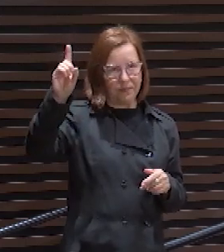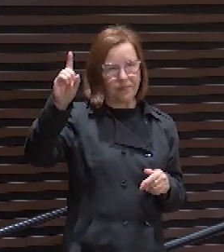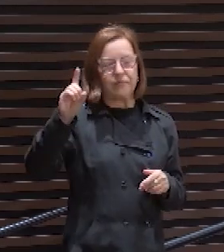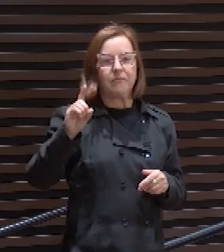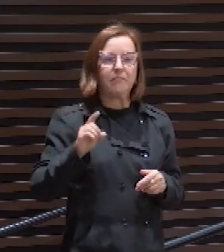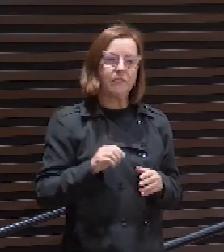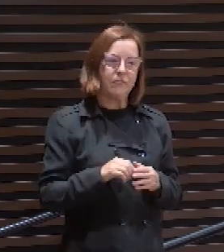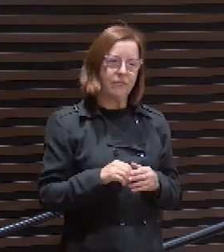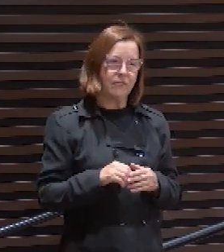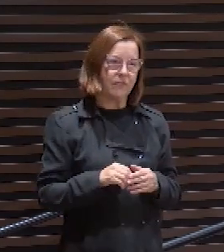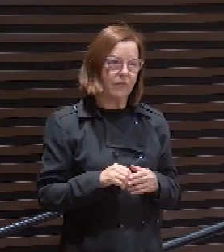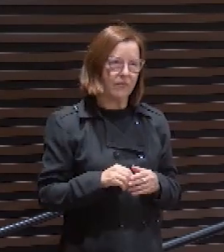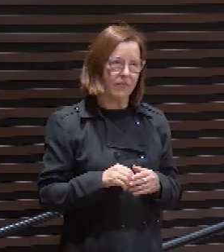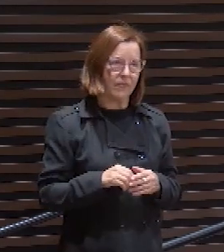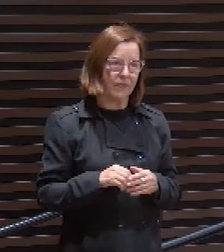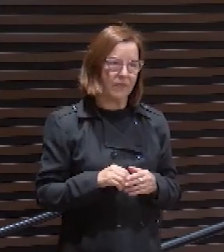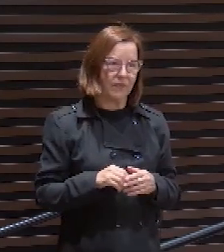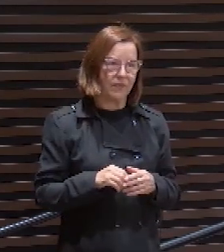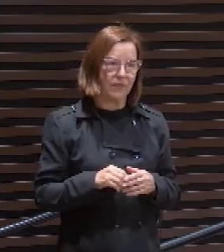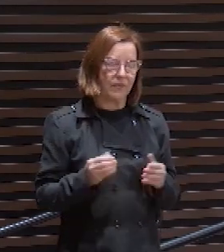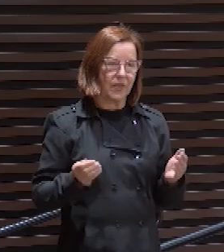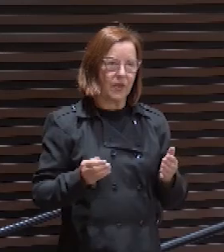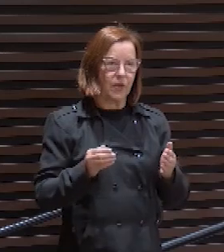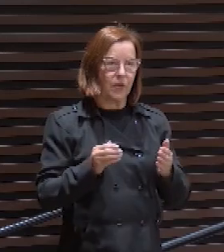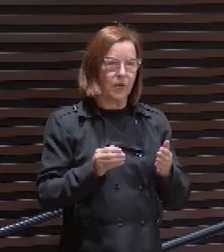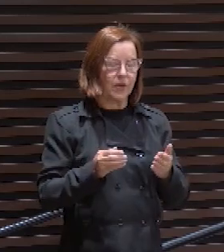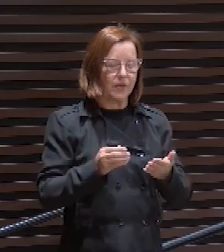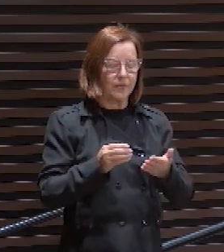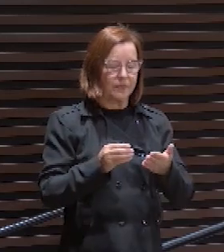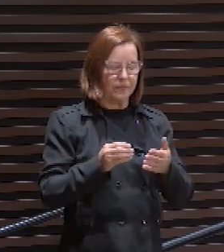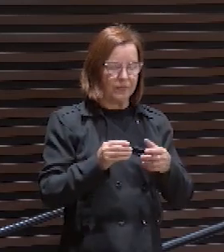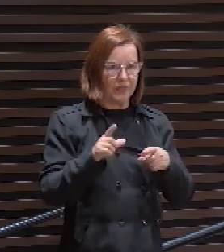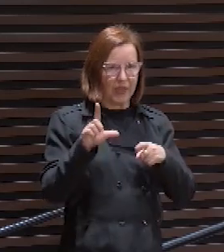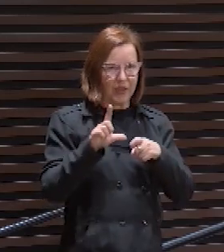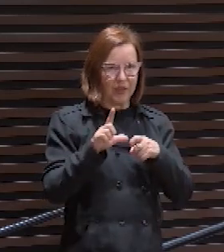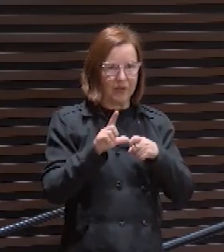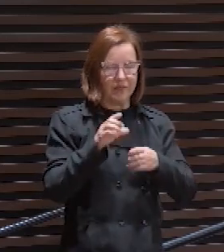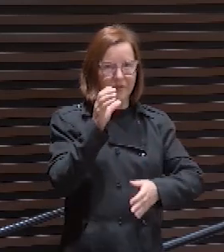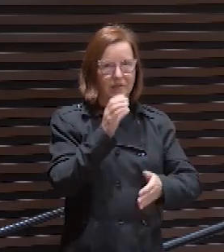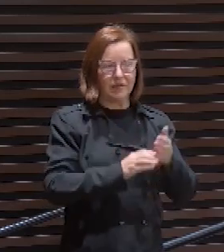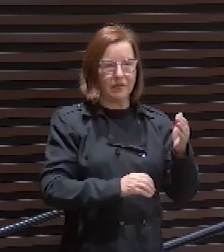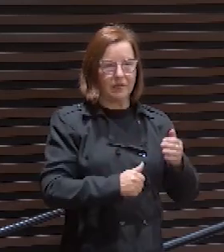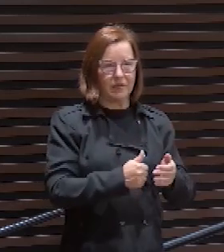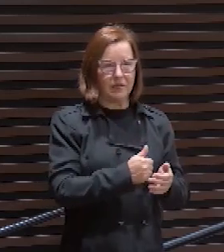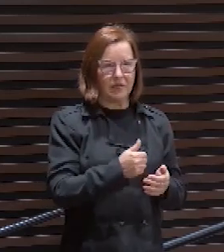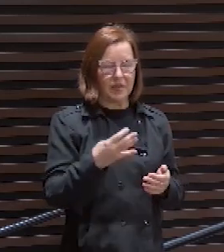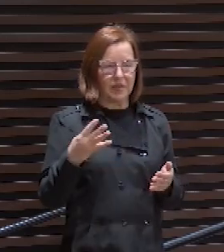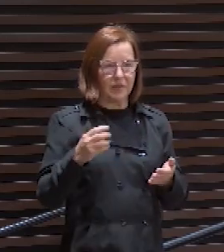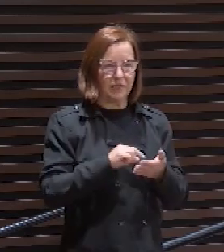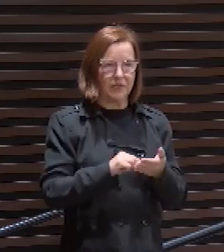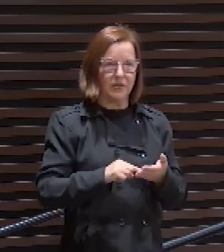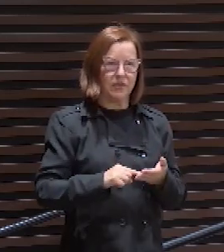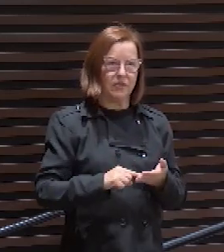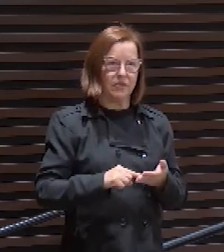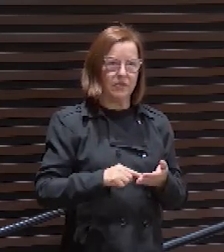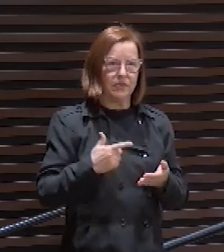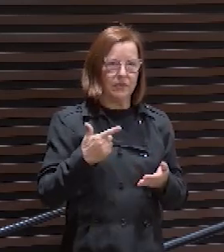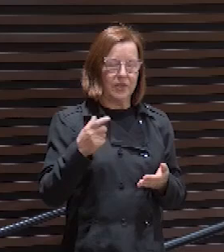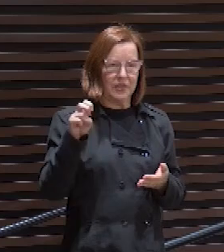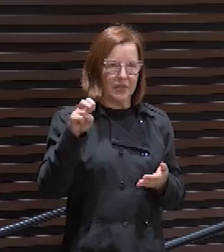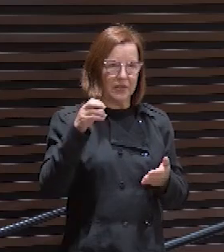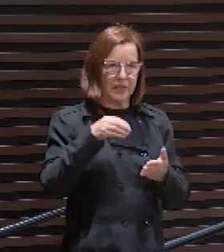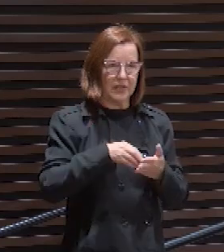isso. Vamos abrir o texto de Lucas capítulo 14, do versículo 25 até o